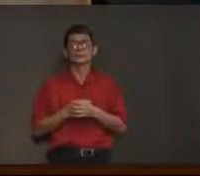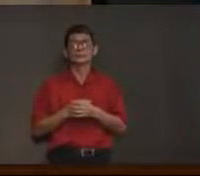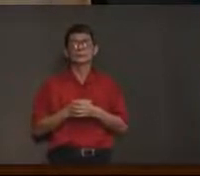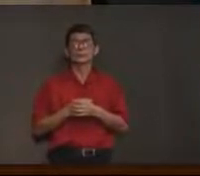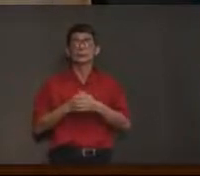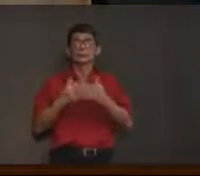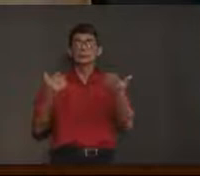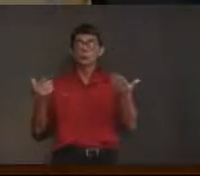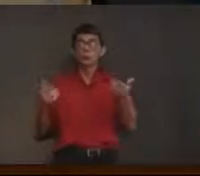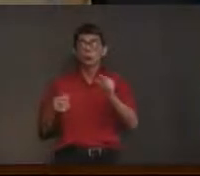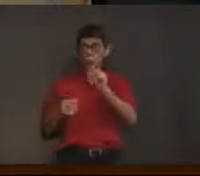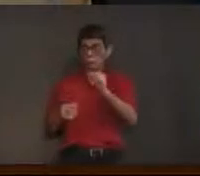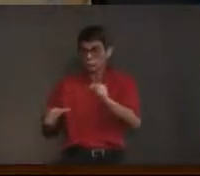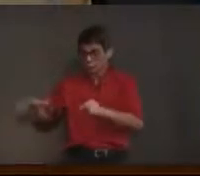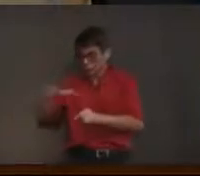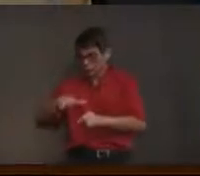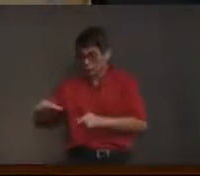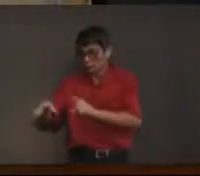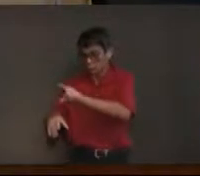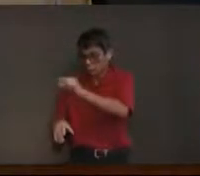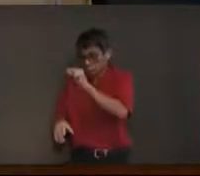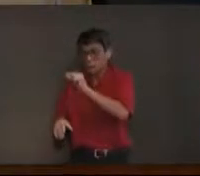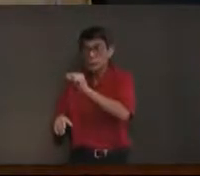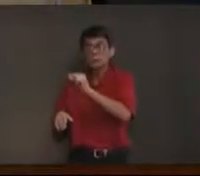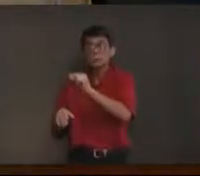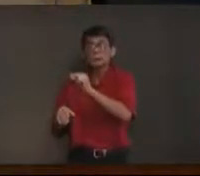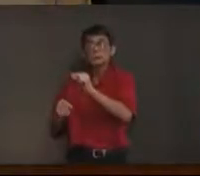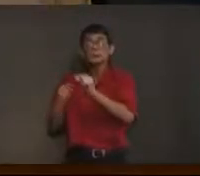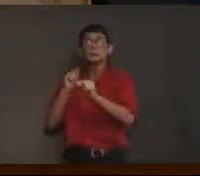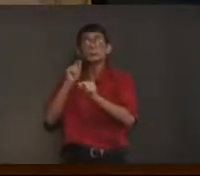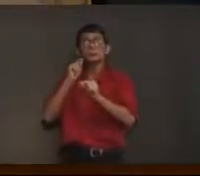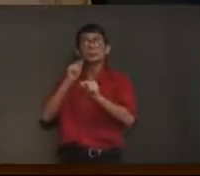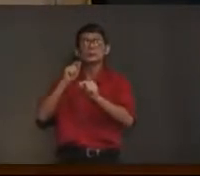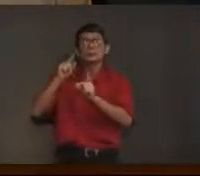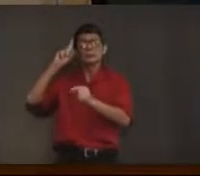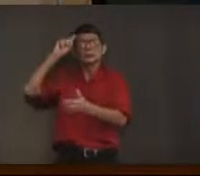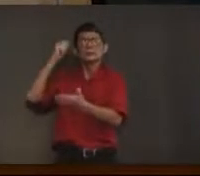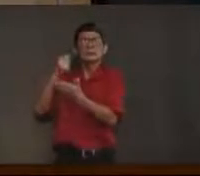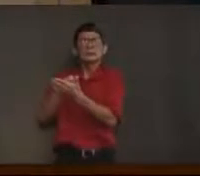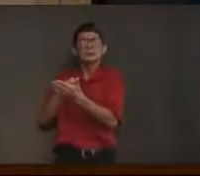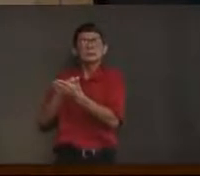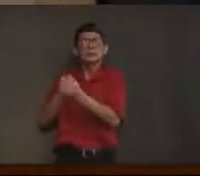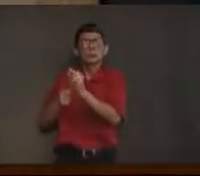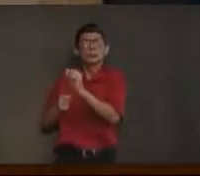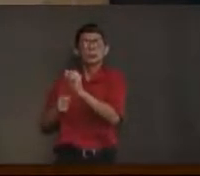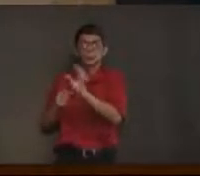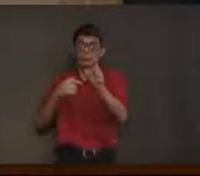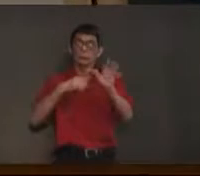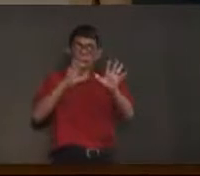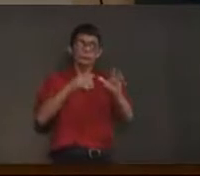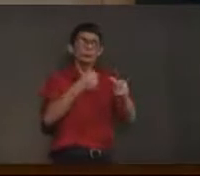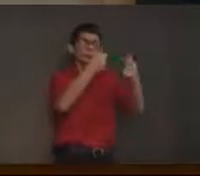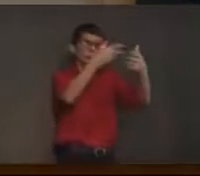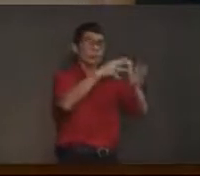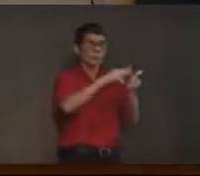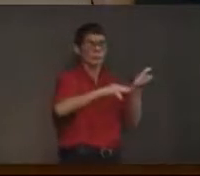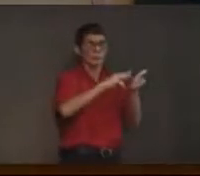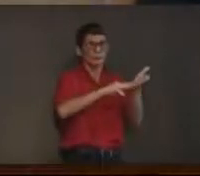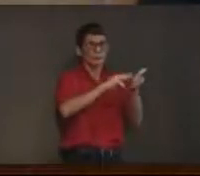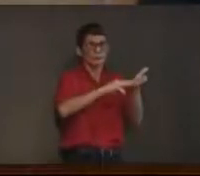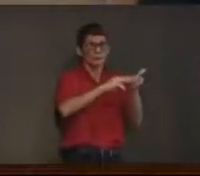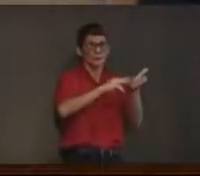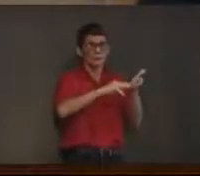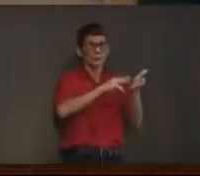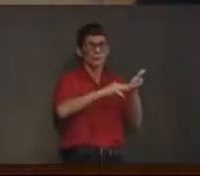específicos e definir um operador que a gente chama eu tô explicando o método viu pessoal então